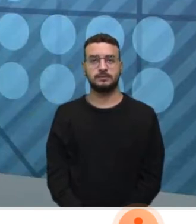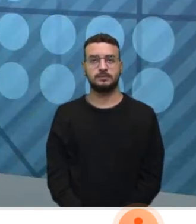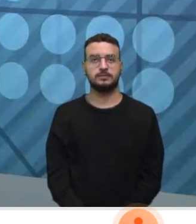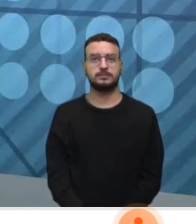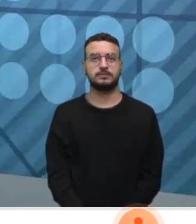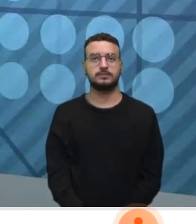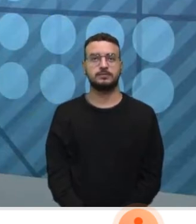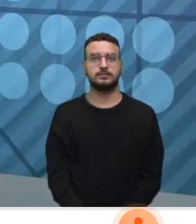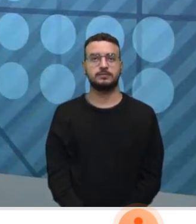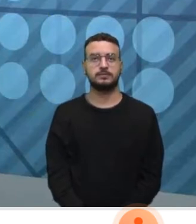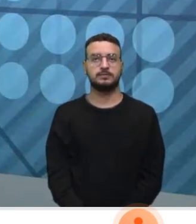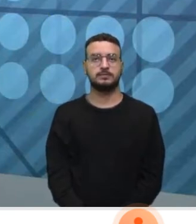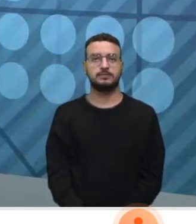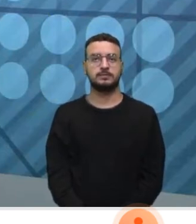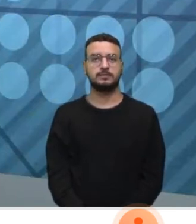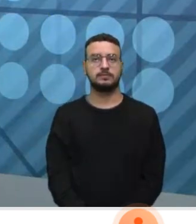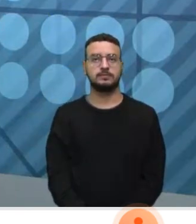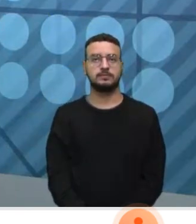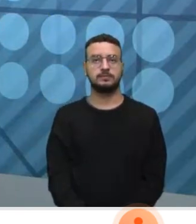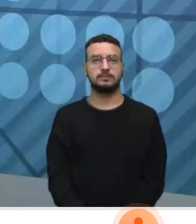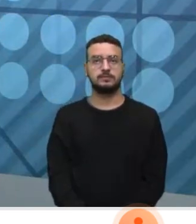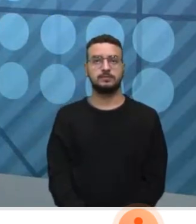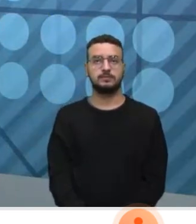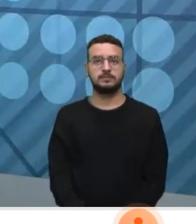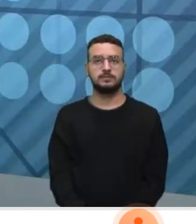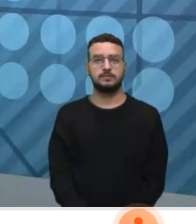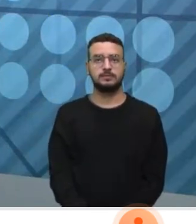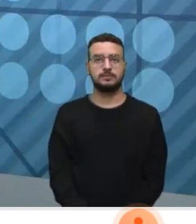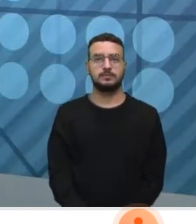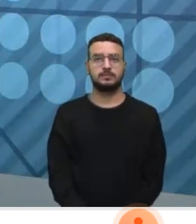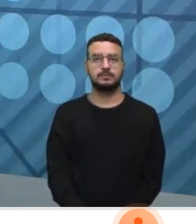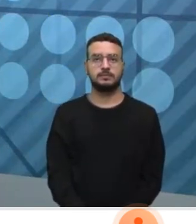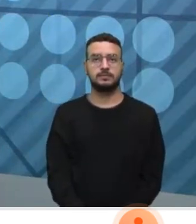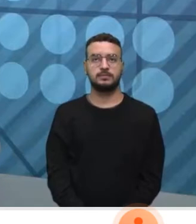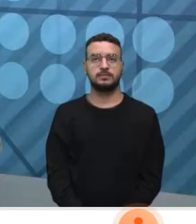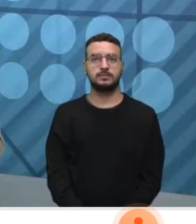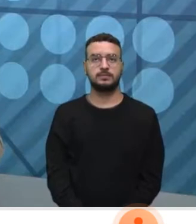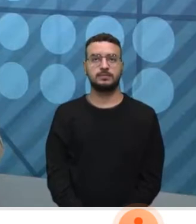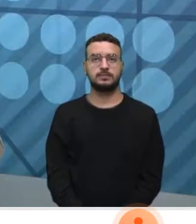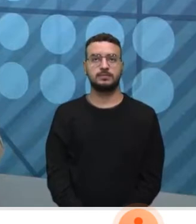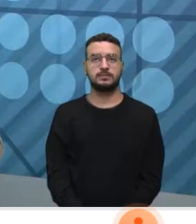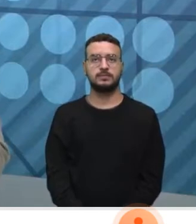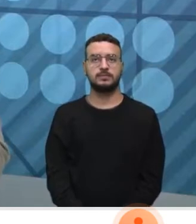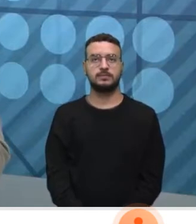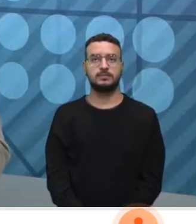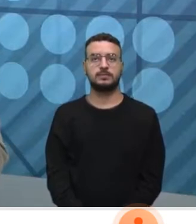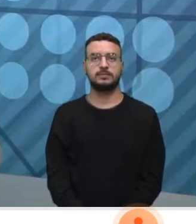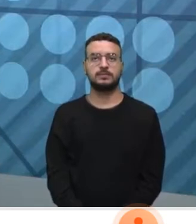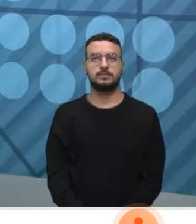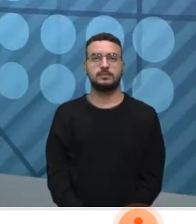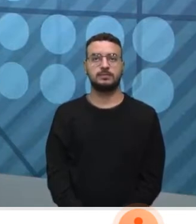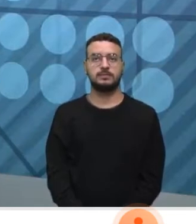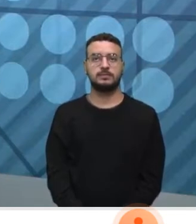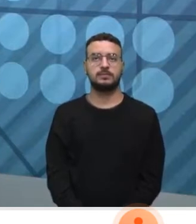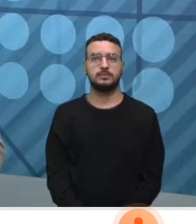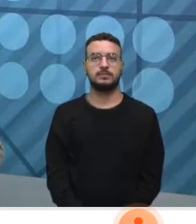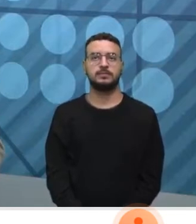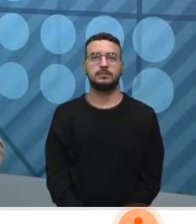configuração de mãos, velho e carro usado. Esse